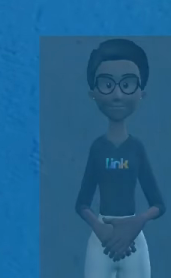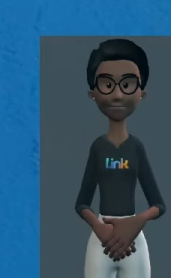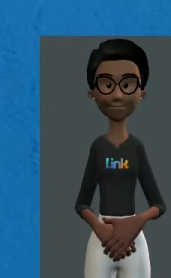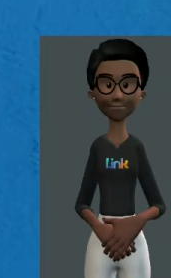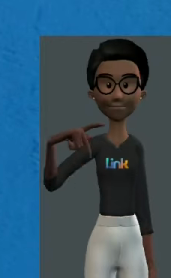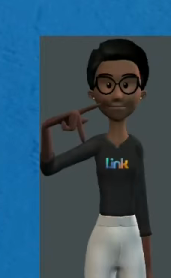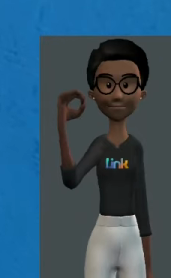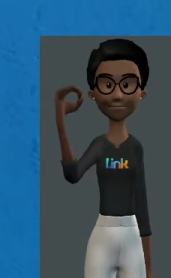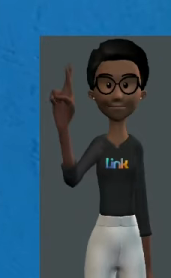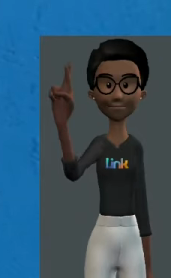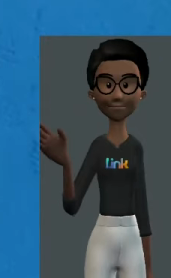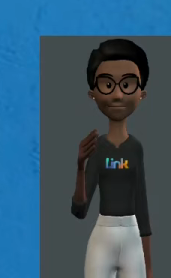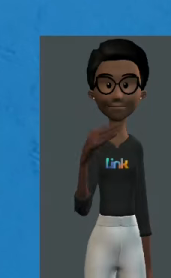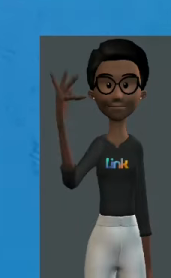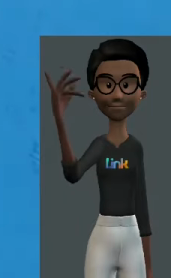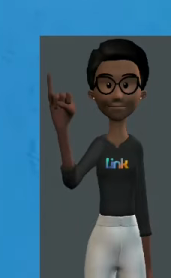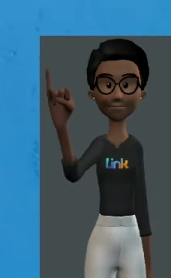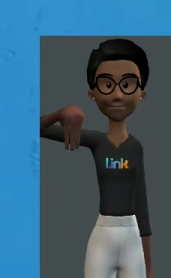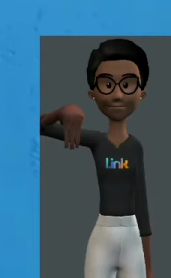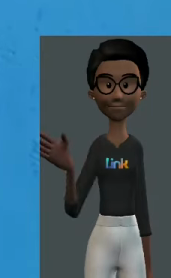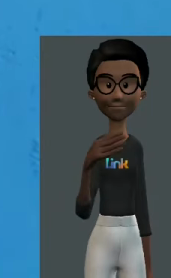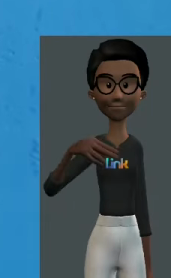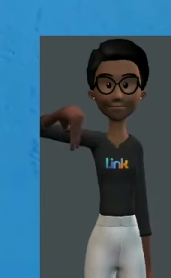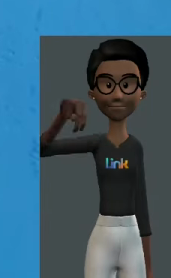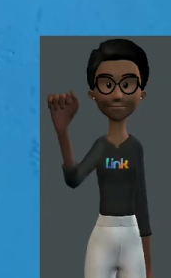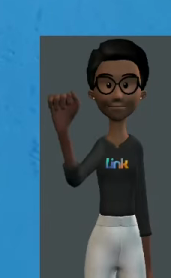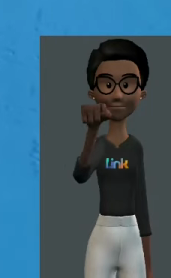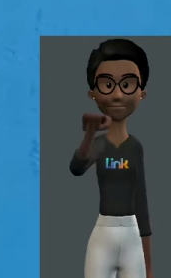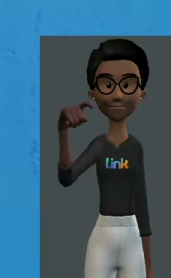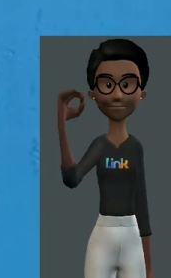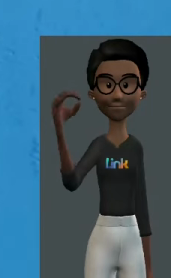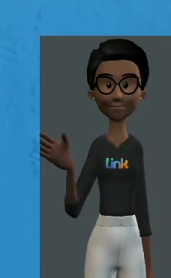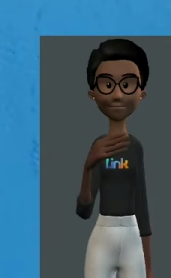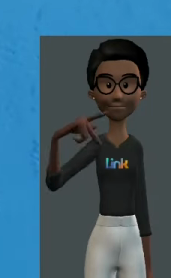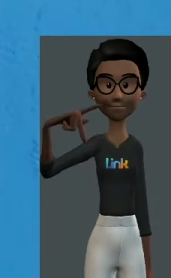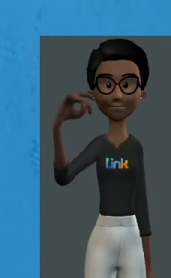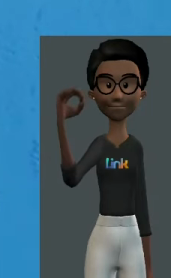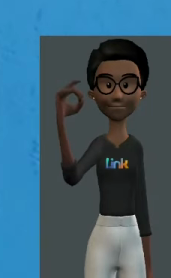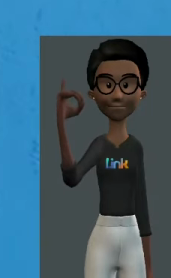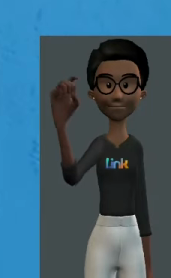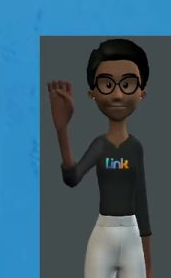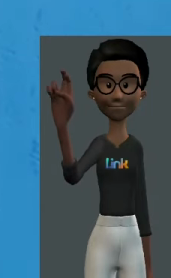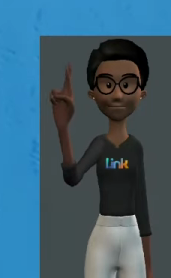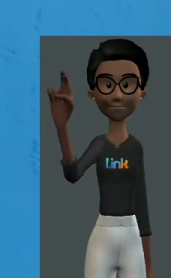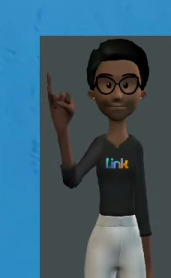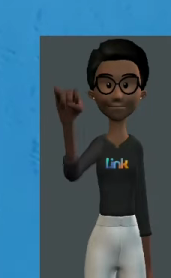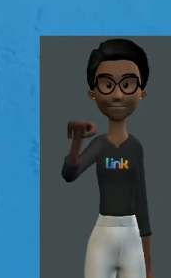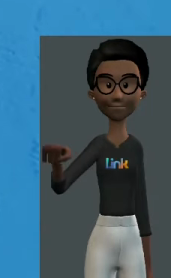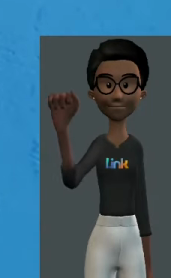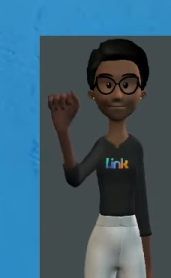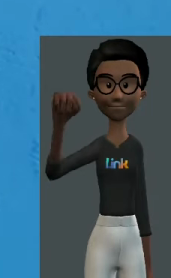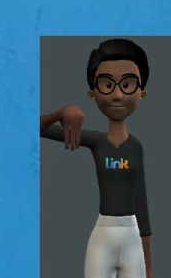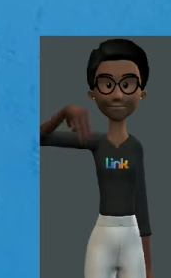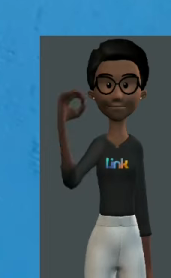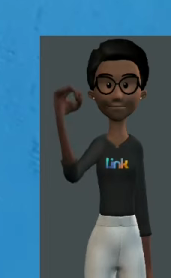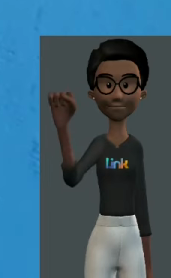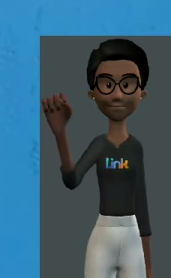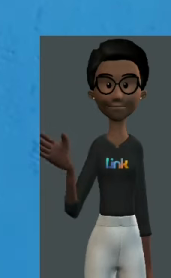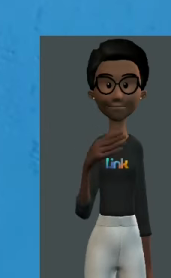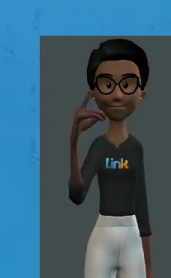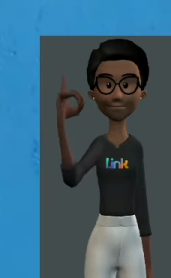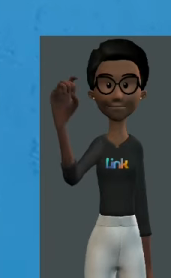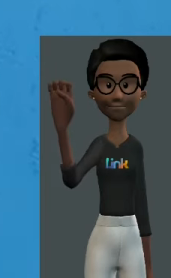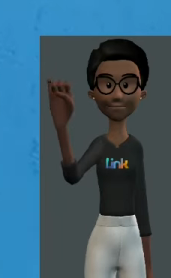mas não há nenhum sistema melhor que ela. Ou seja, embora a democracia não seja perfeita, ela tenha